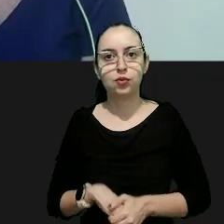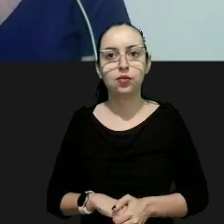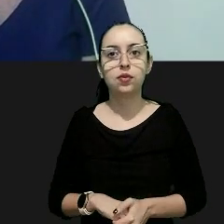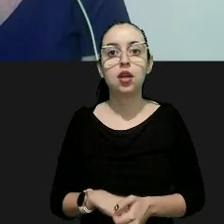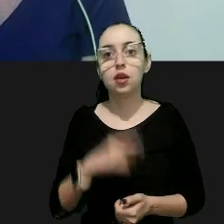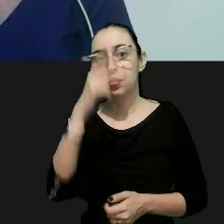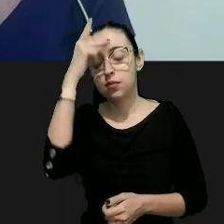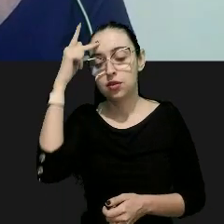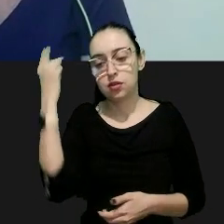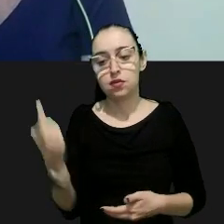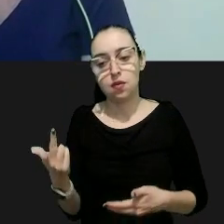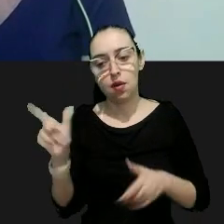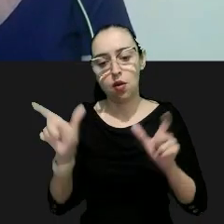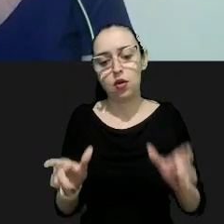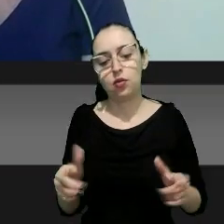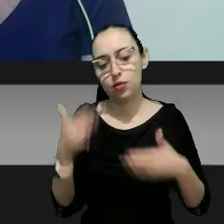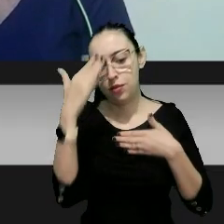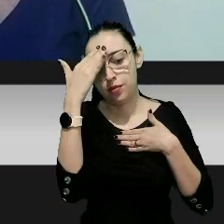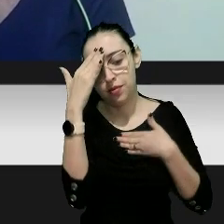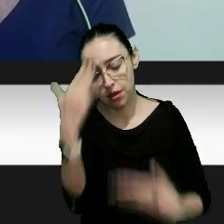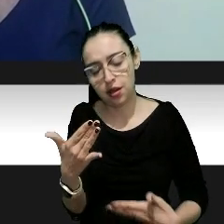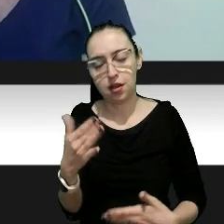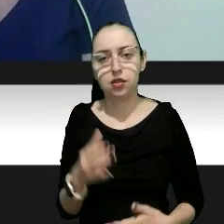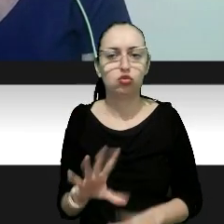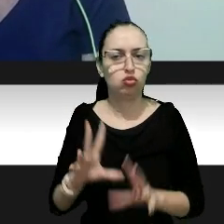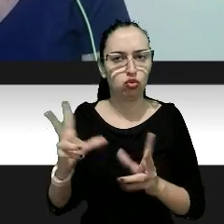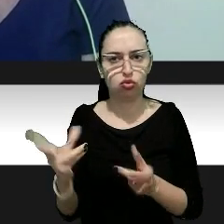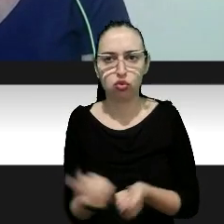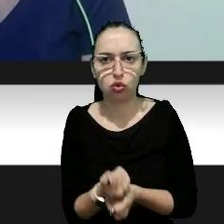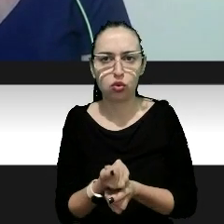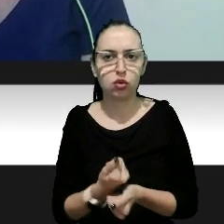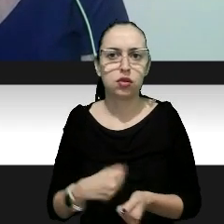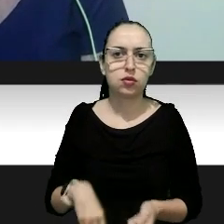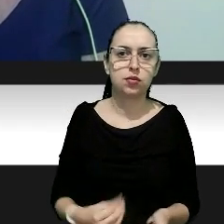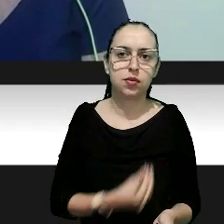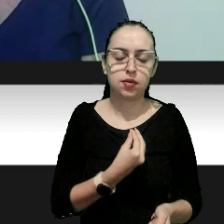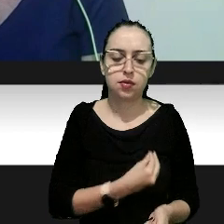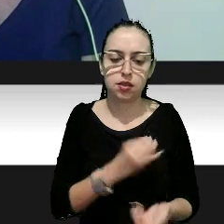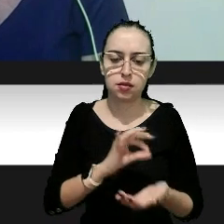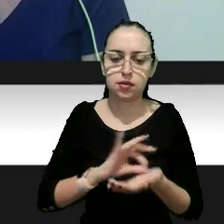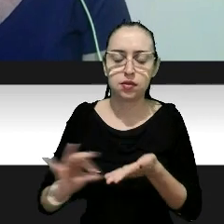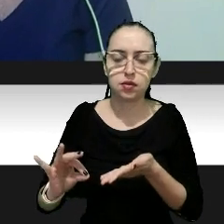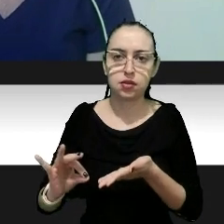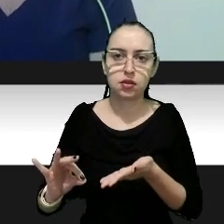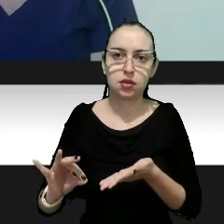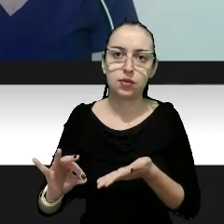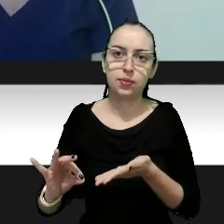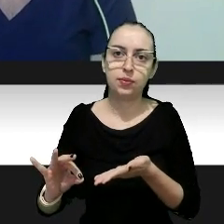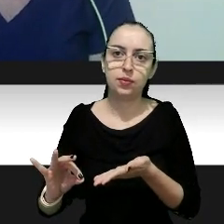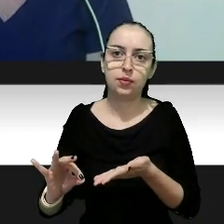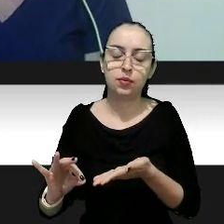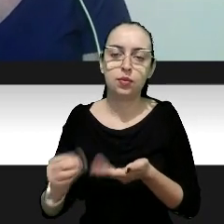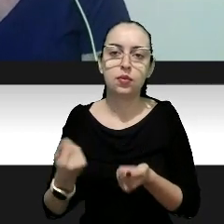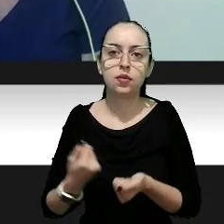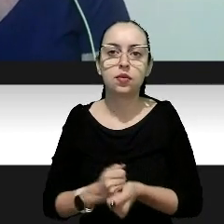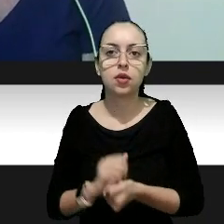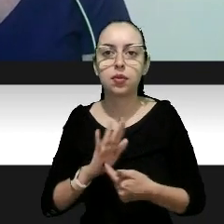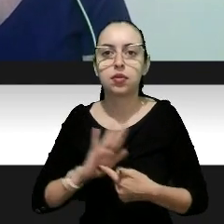Então tá ótimo. Gente, muito obrigado, muito obrigada a todos e todas pela participação, pela